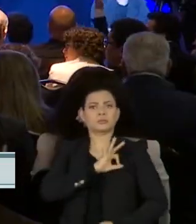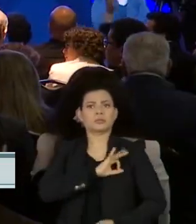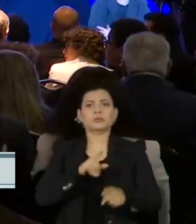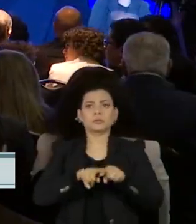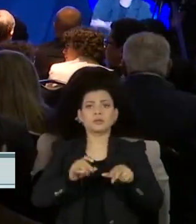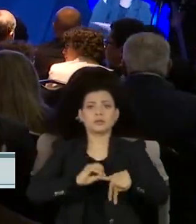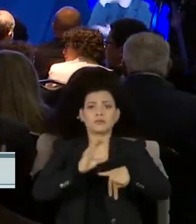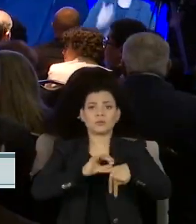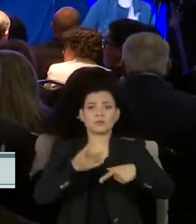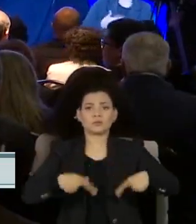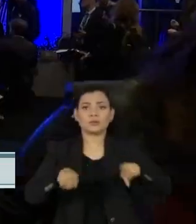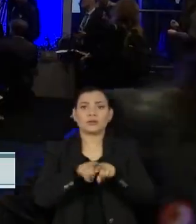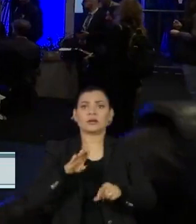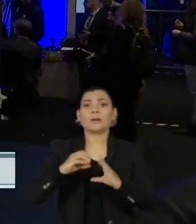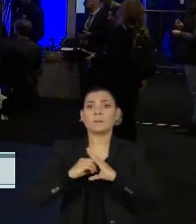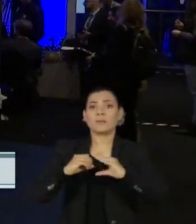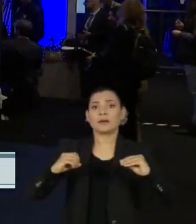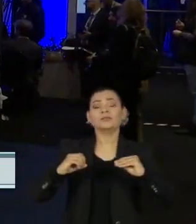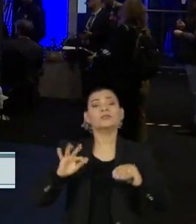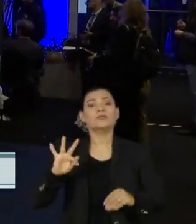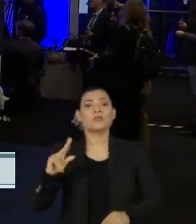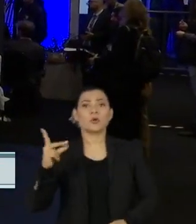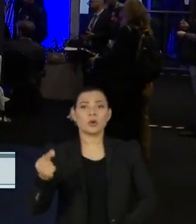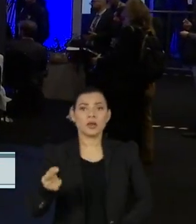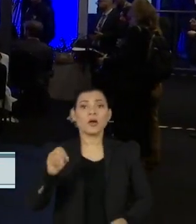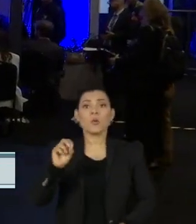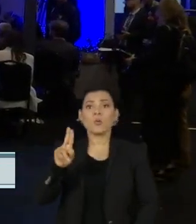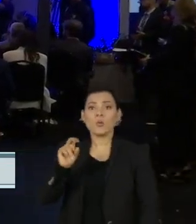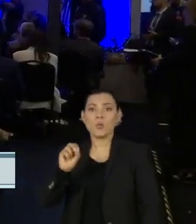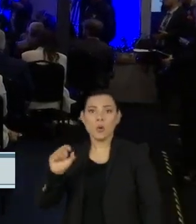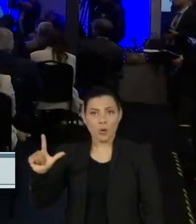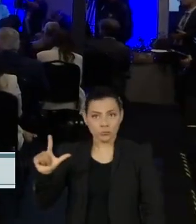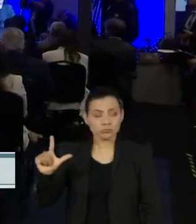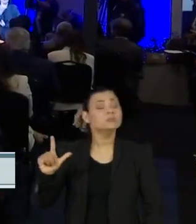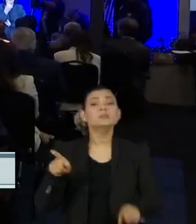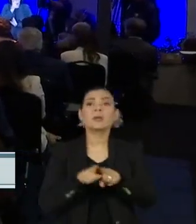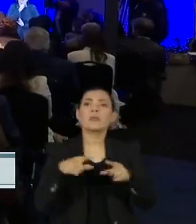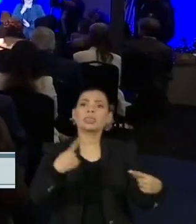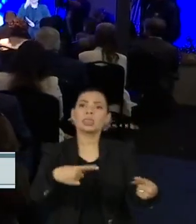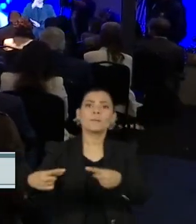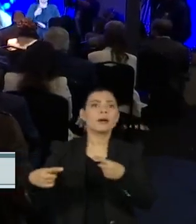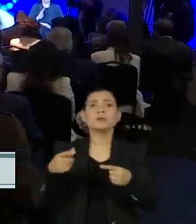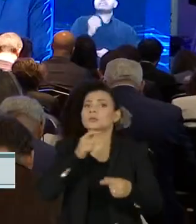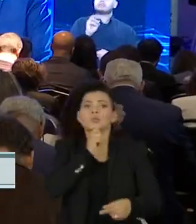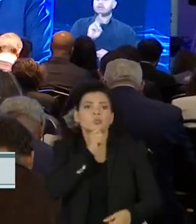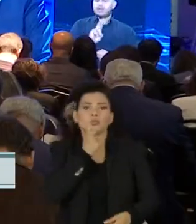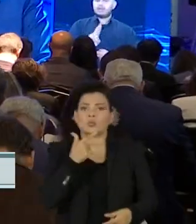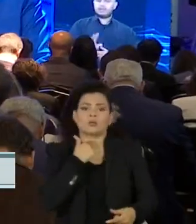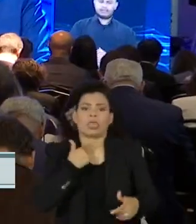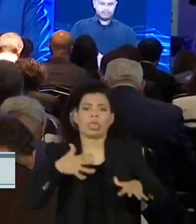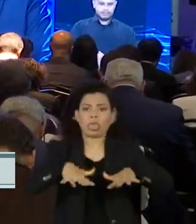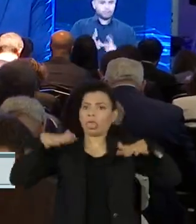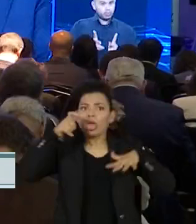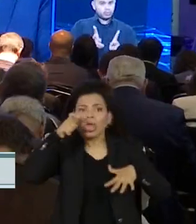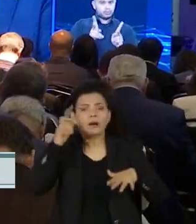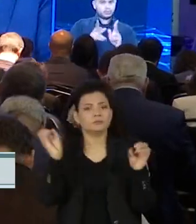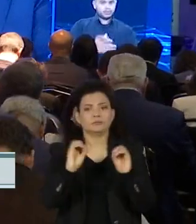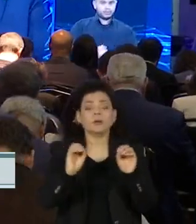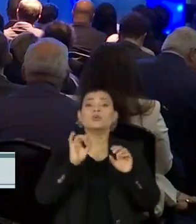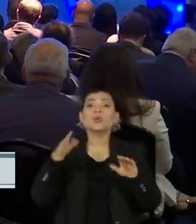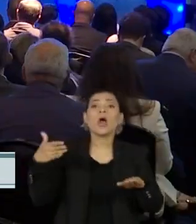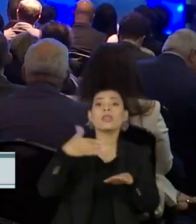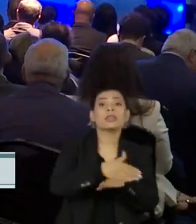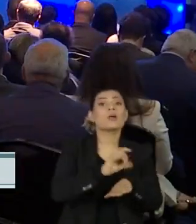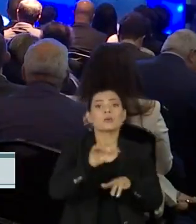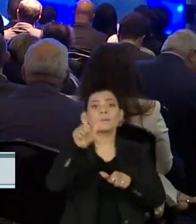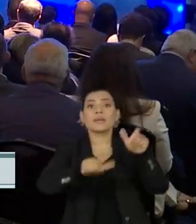TV Cultura, Band, Folha de São Paulo e UOL. O debate não teve plateia. No estúdio foi autorizada a